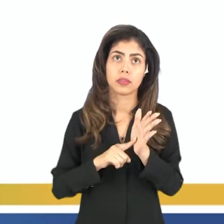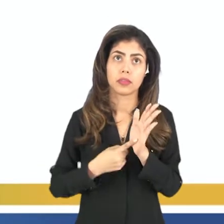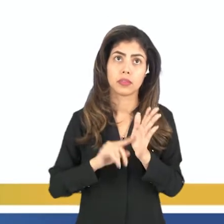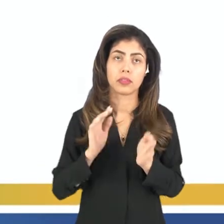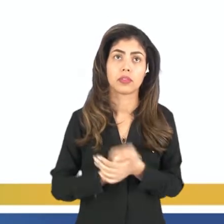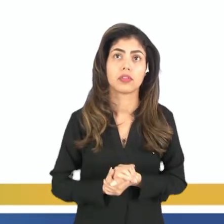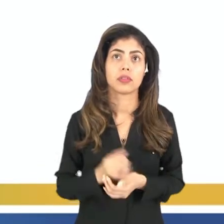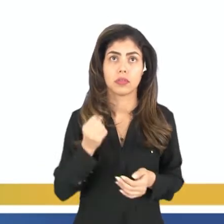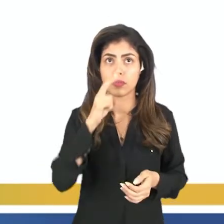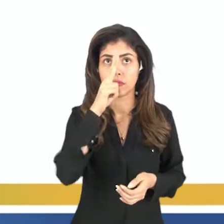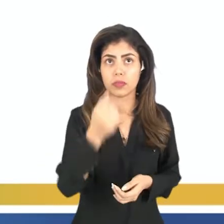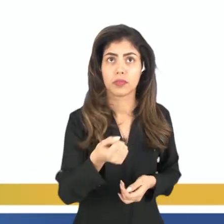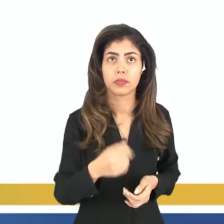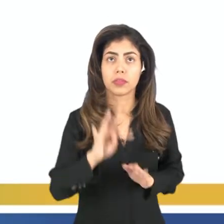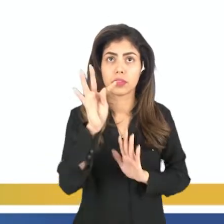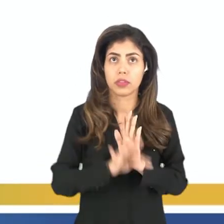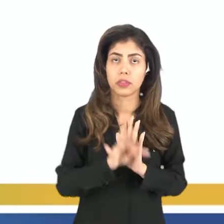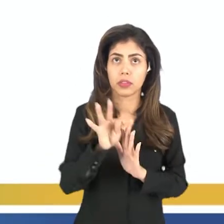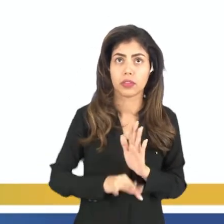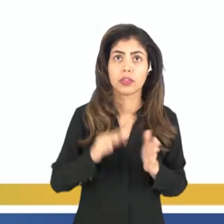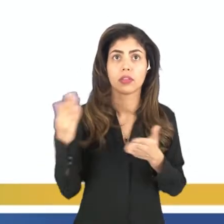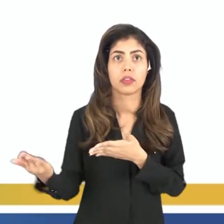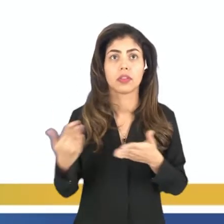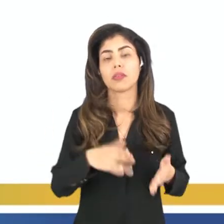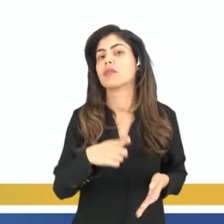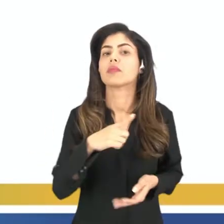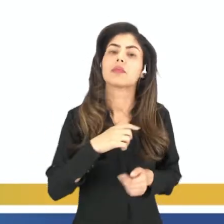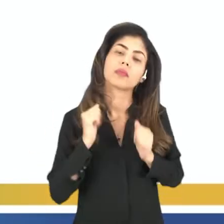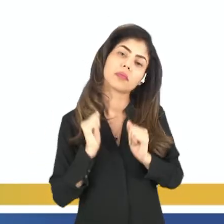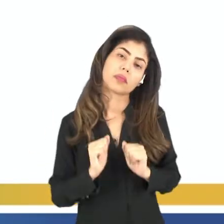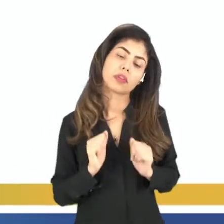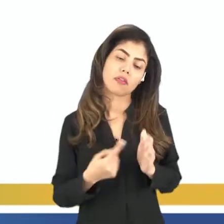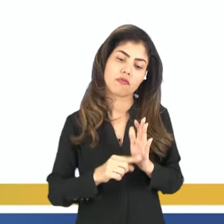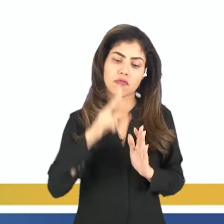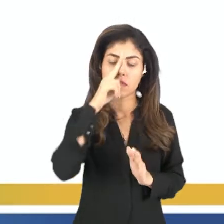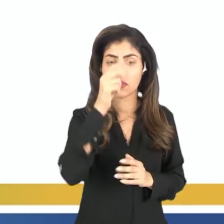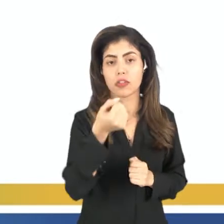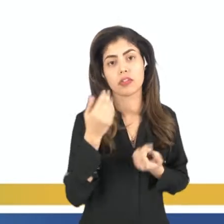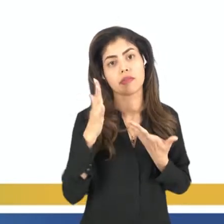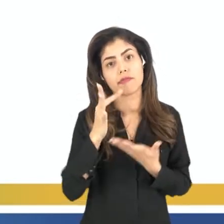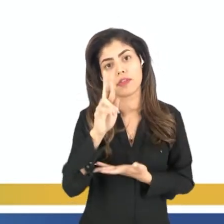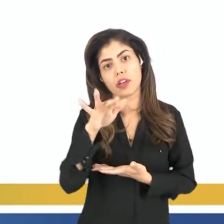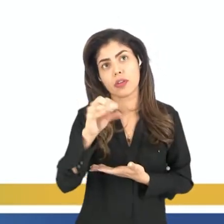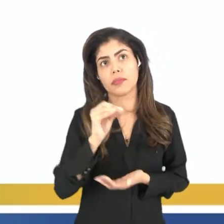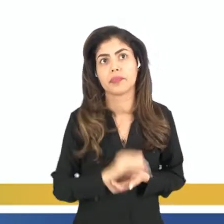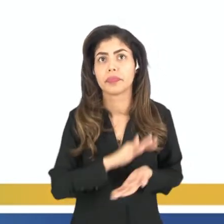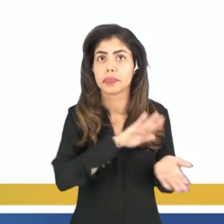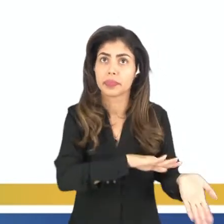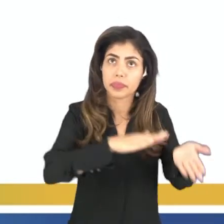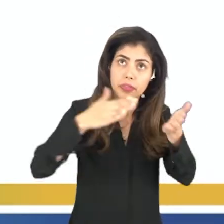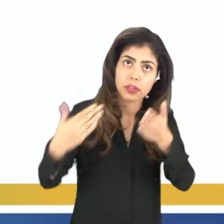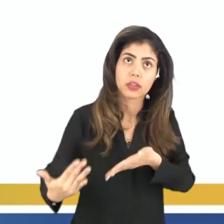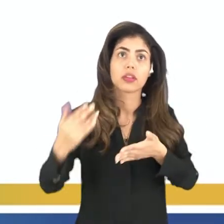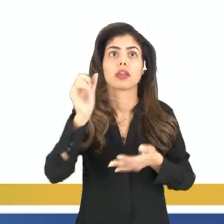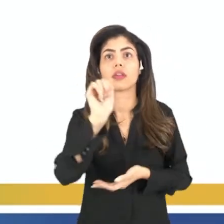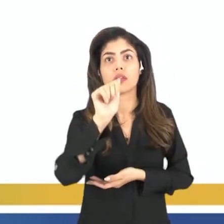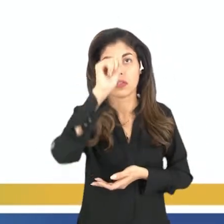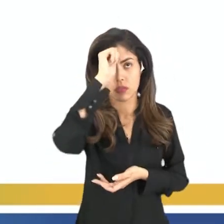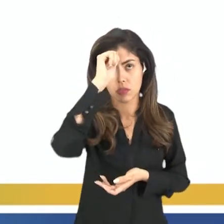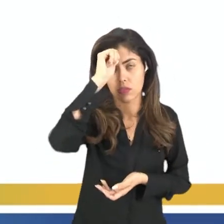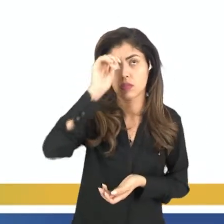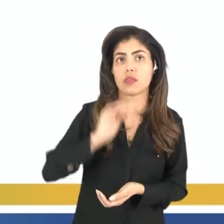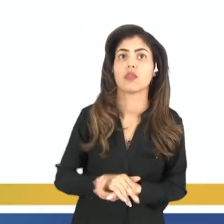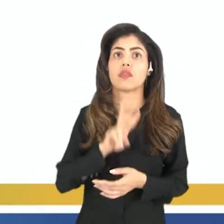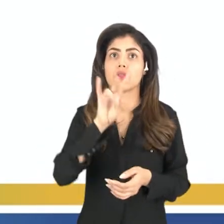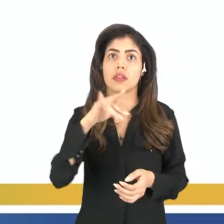pontos fuertes e débiles del texto, né? Ou seja, pontos aí fortes e fracos. E a partir de esto, el autor o la